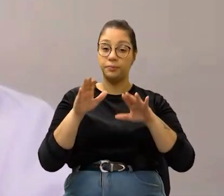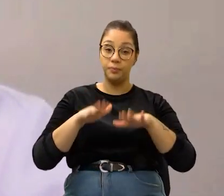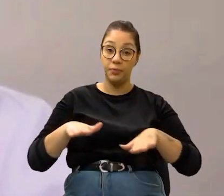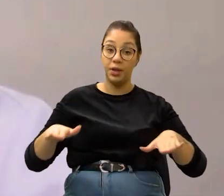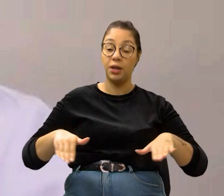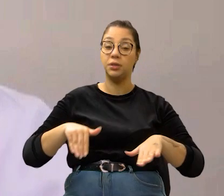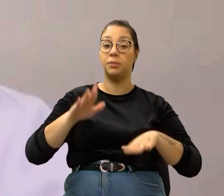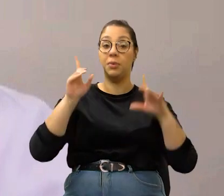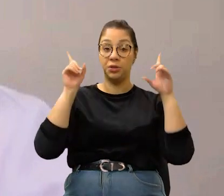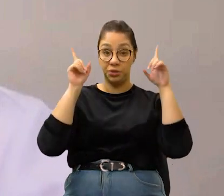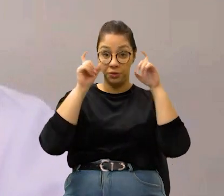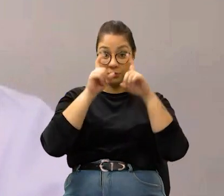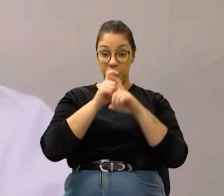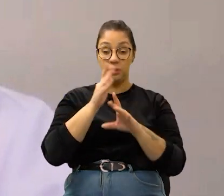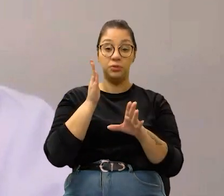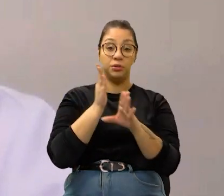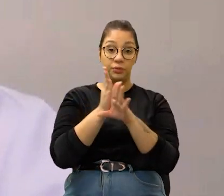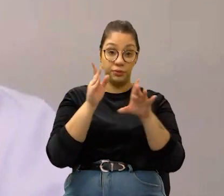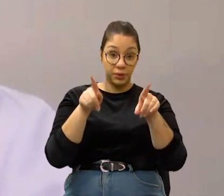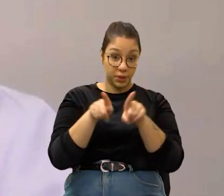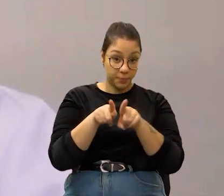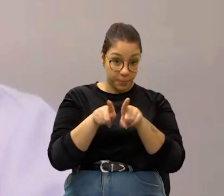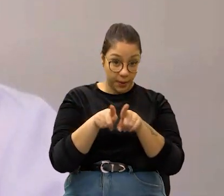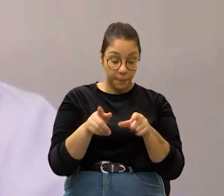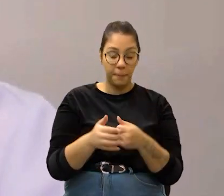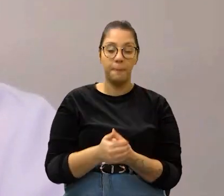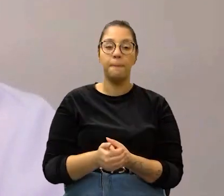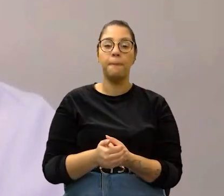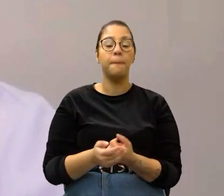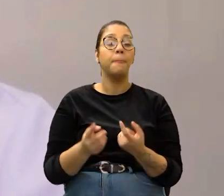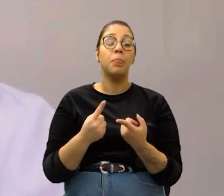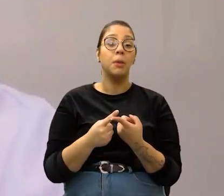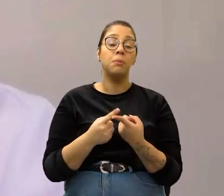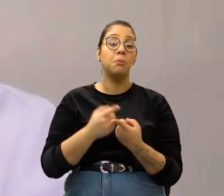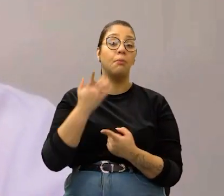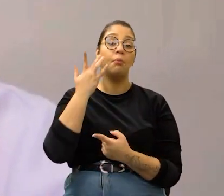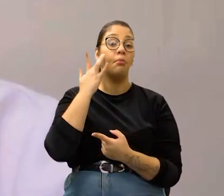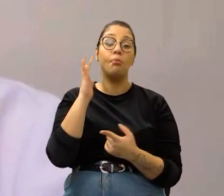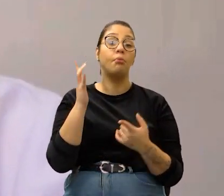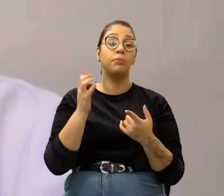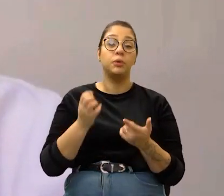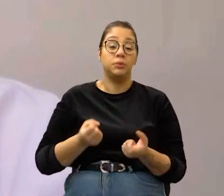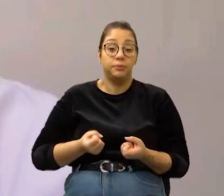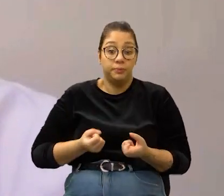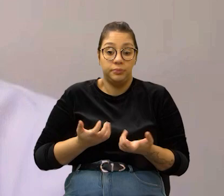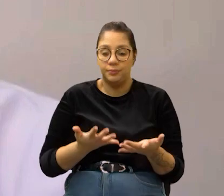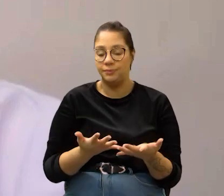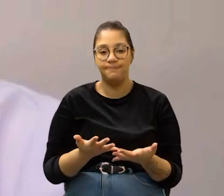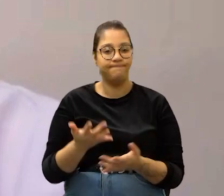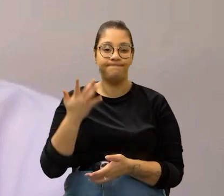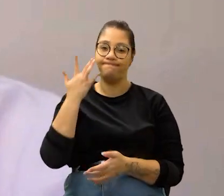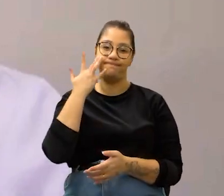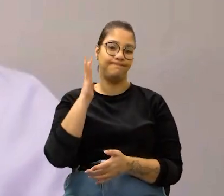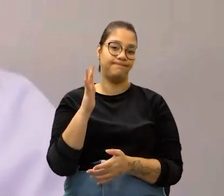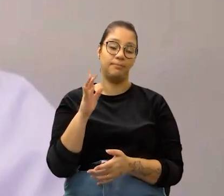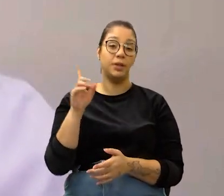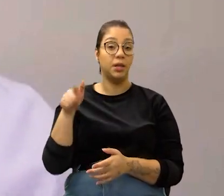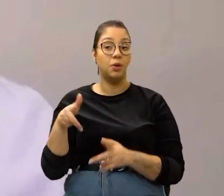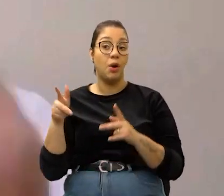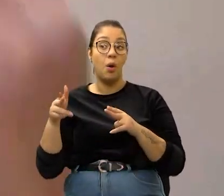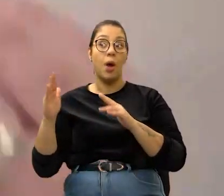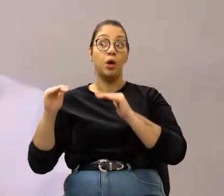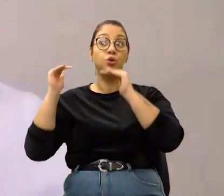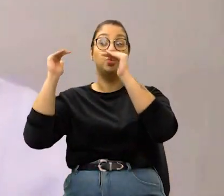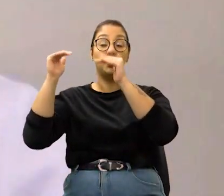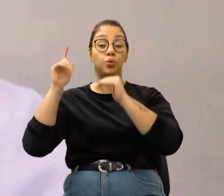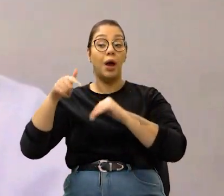criança muito mais difícil, muitas vezes, fazer o diagnóstico, porque ela não sabe se expressar, né, de como um